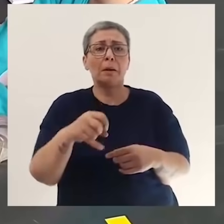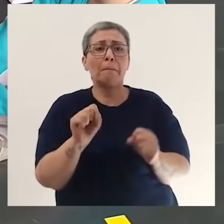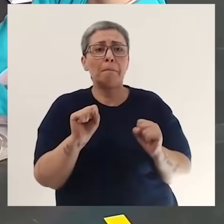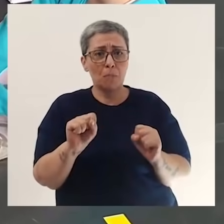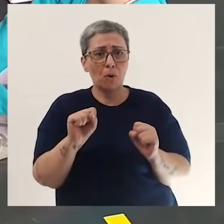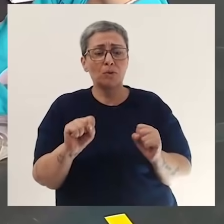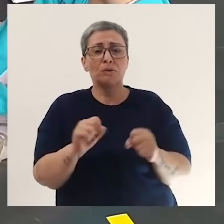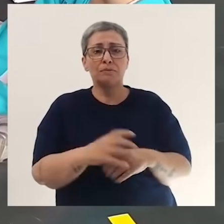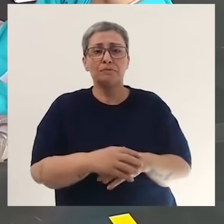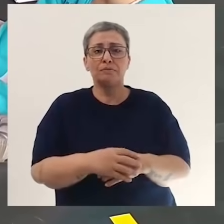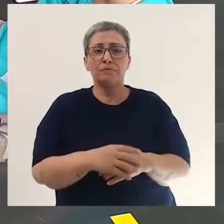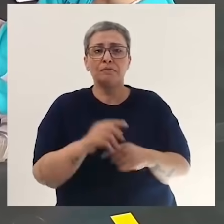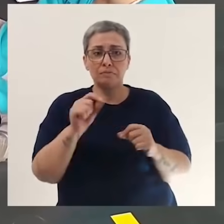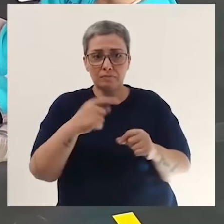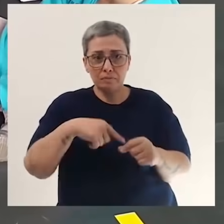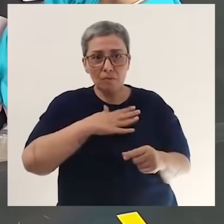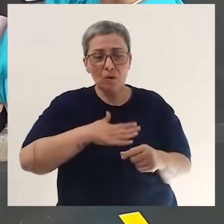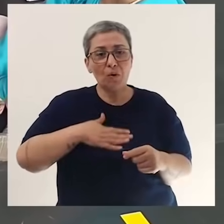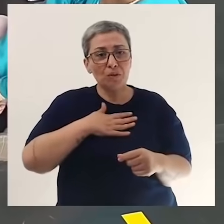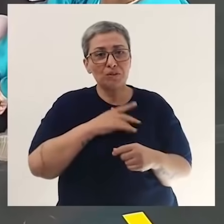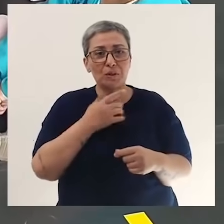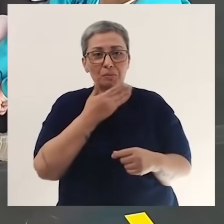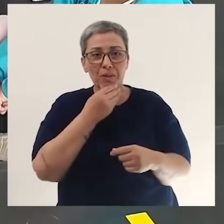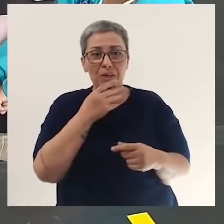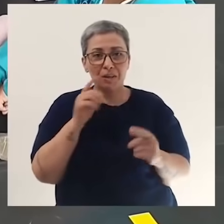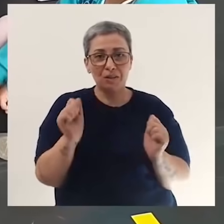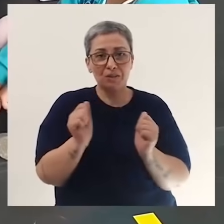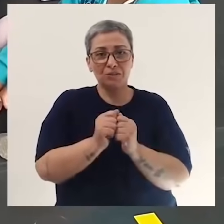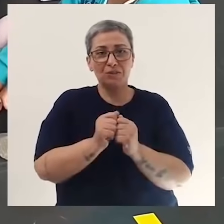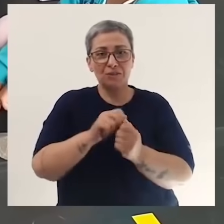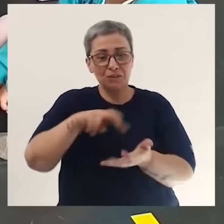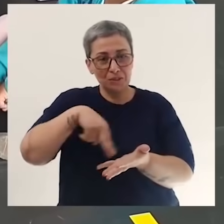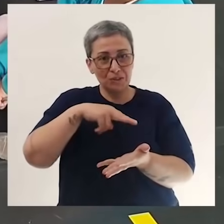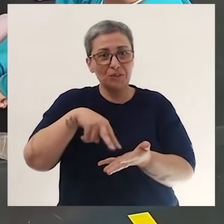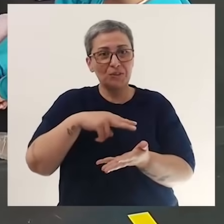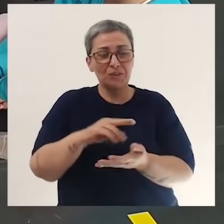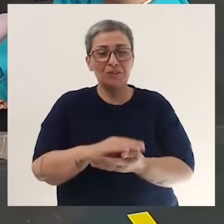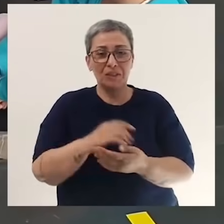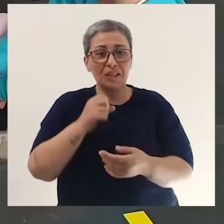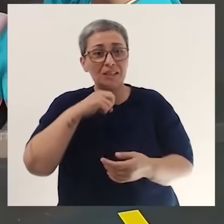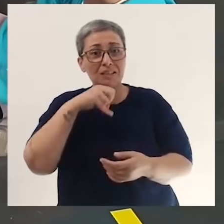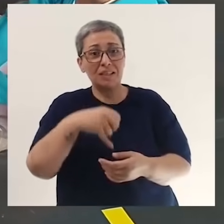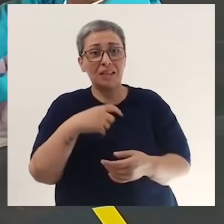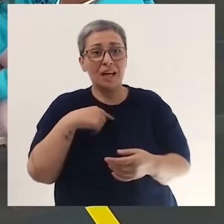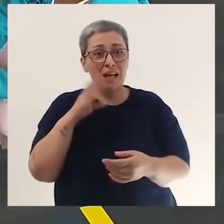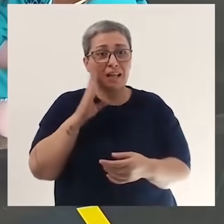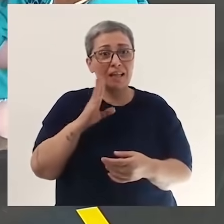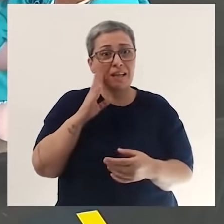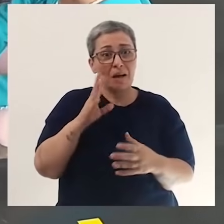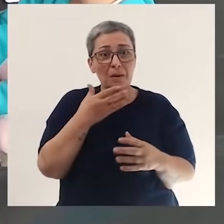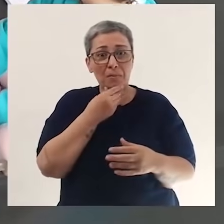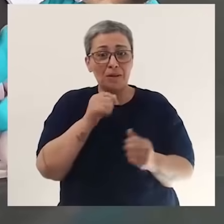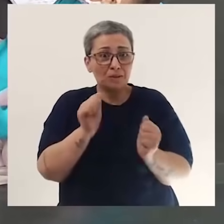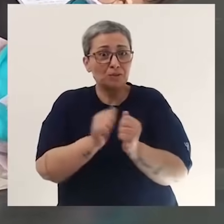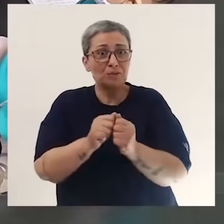Sim. E vocês gostam de ter meninos também no balé? Sim. Sim, é legal ter meninos também, não